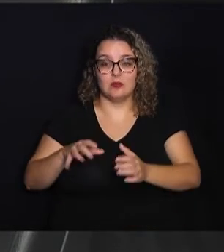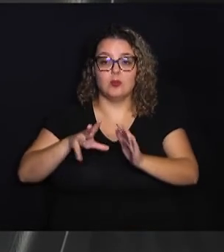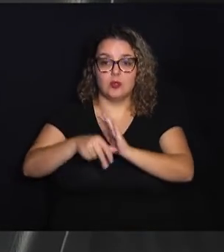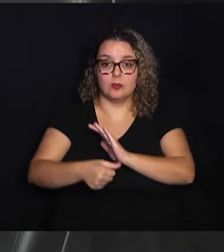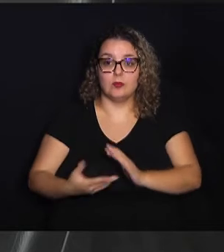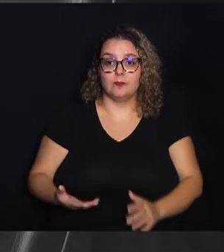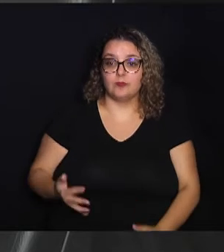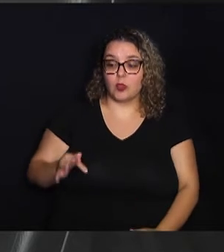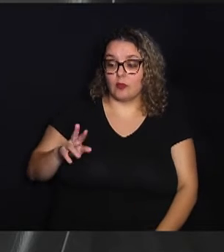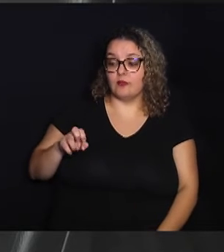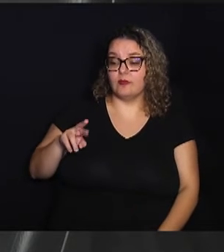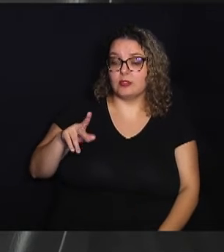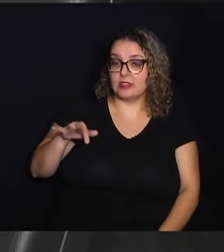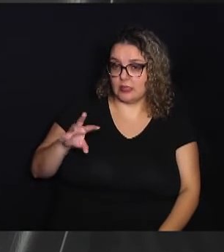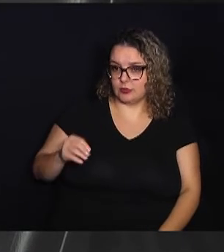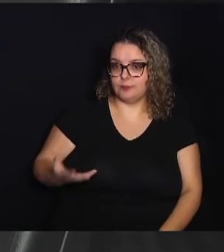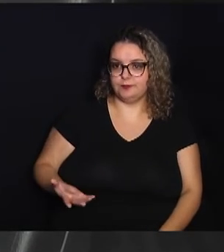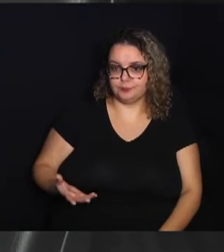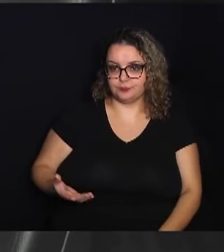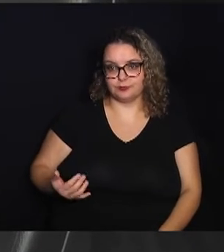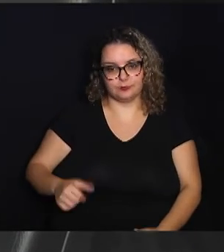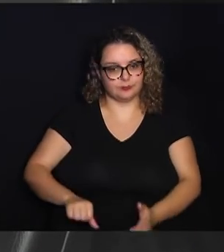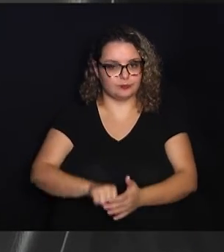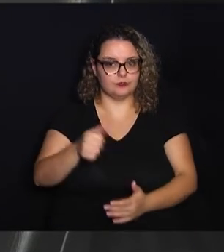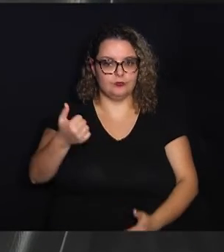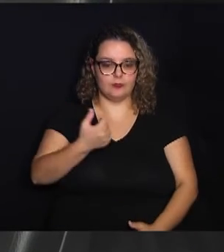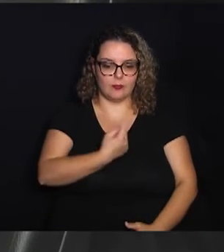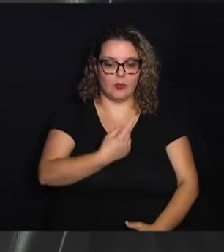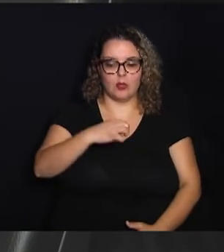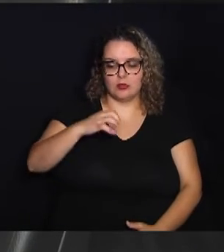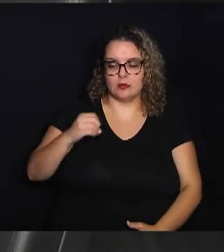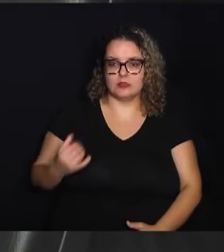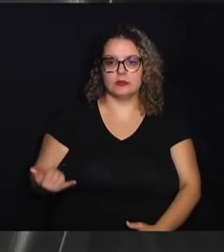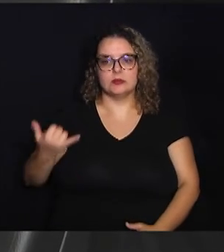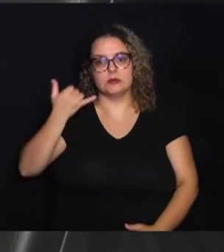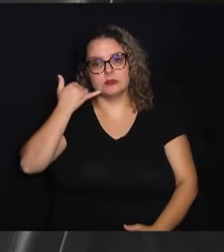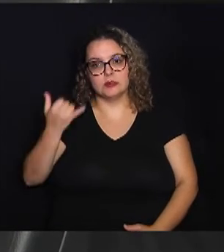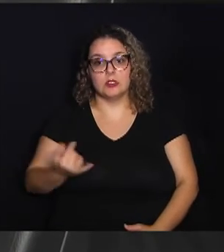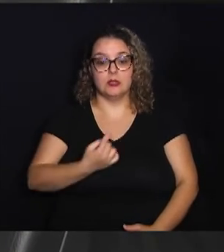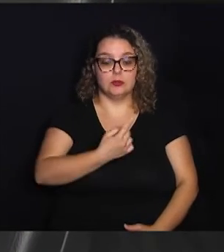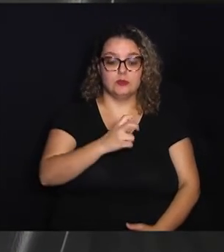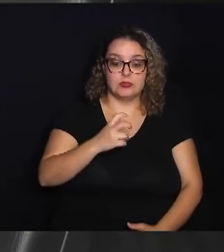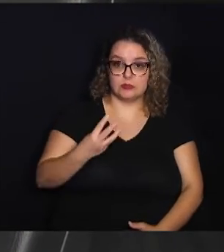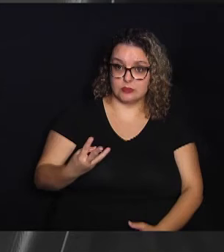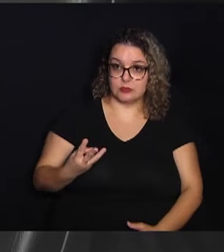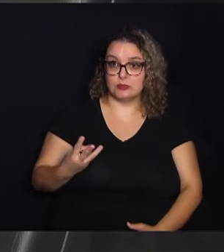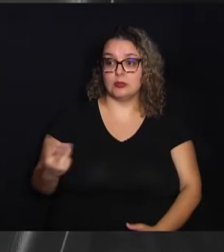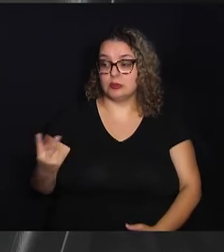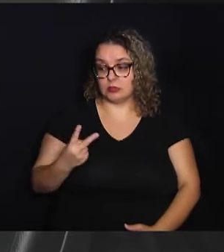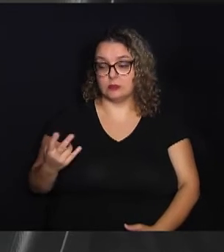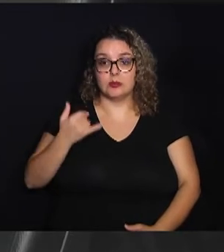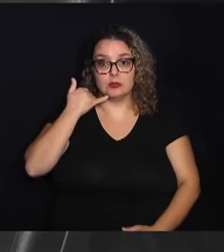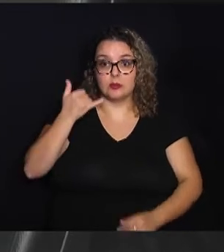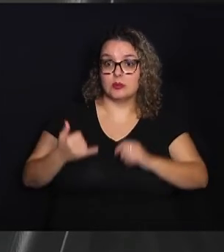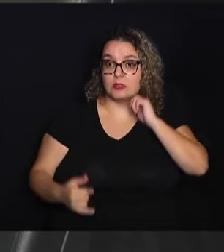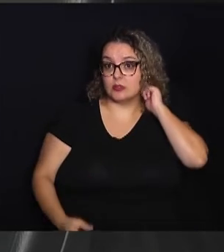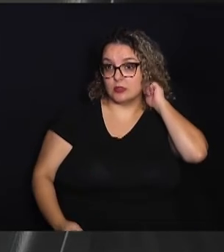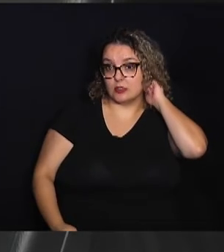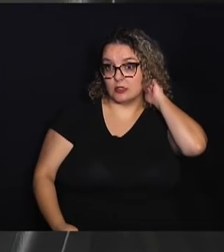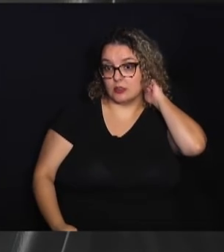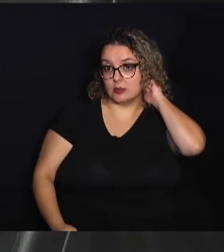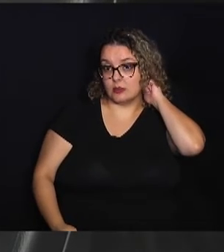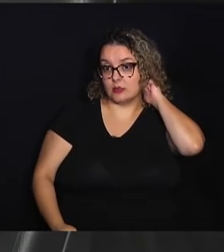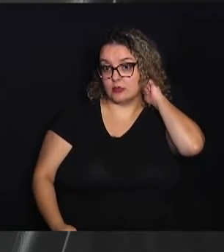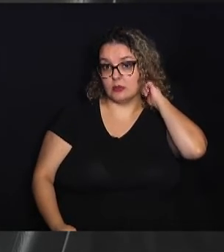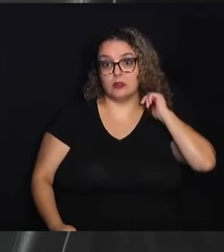roubado, a primeira providência é ligar para o 90. A pessoa liga para o 90, liga para o 153 da guarda, ligue para os dois. Então liga para o 90. O